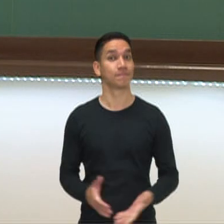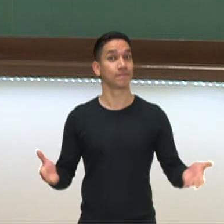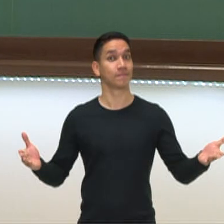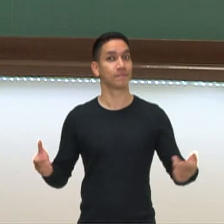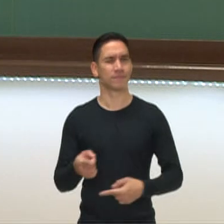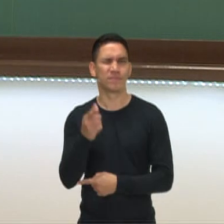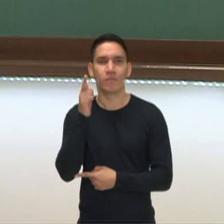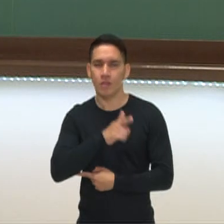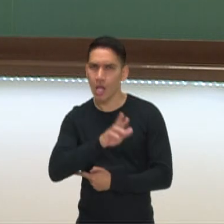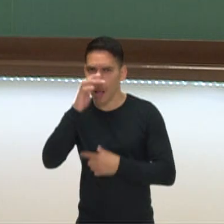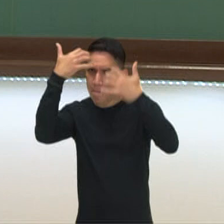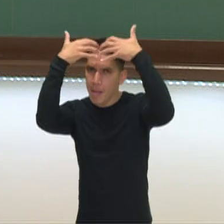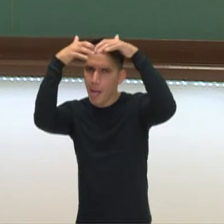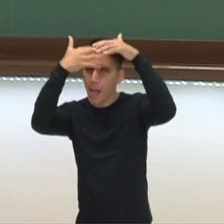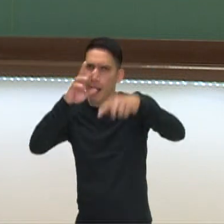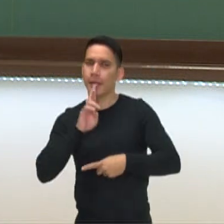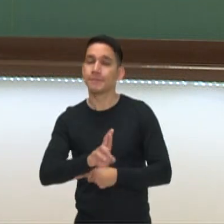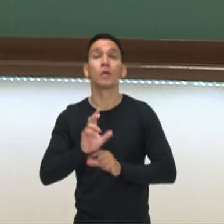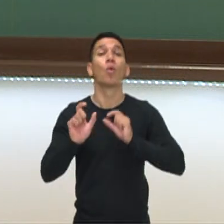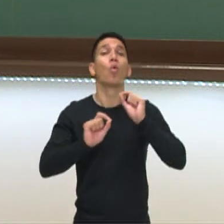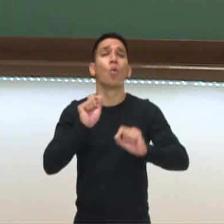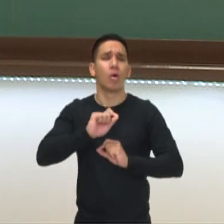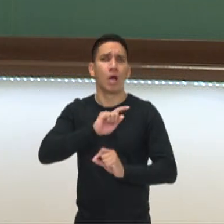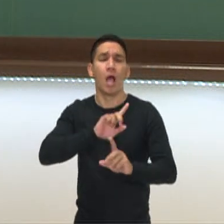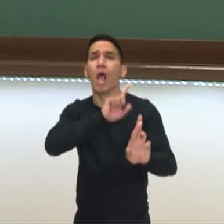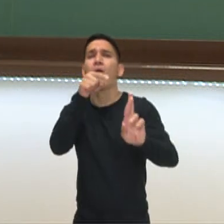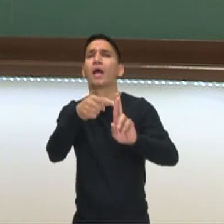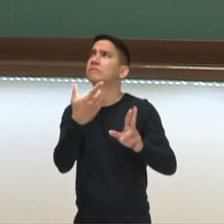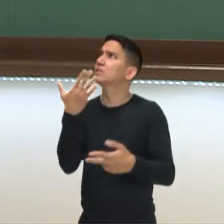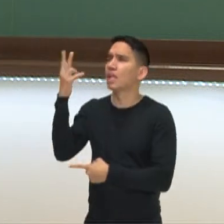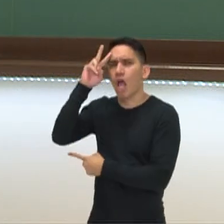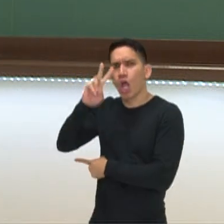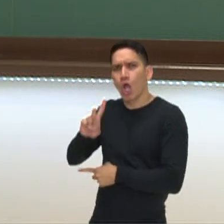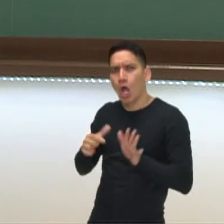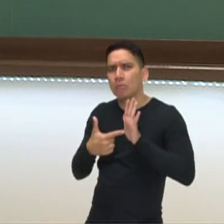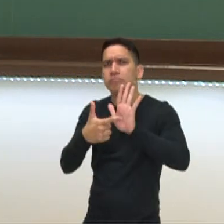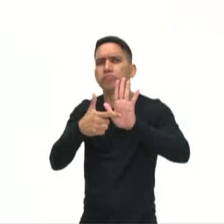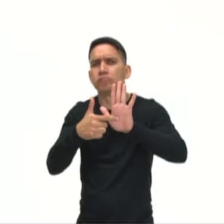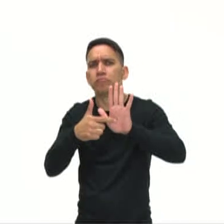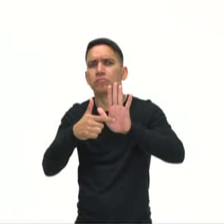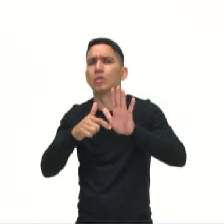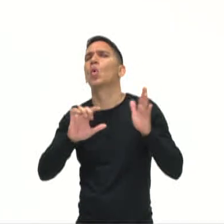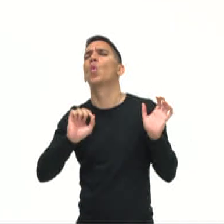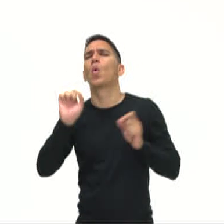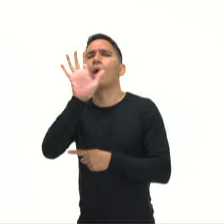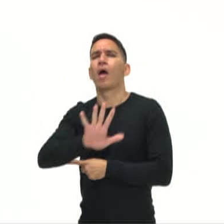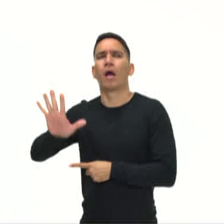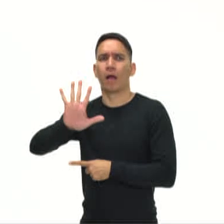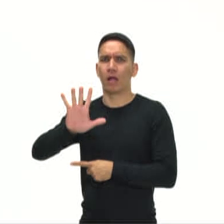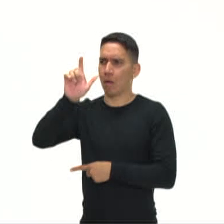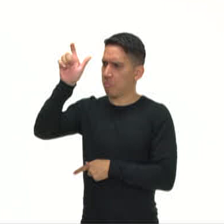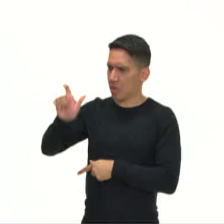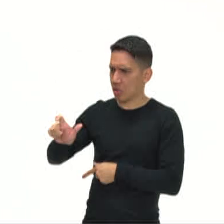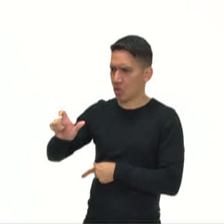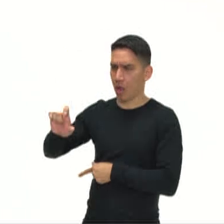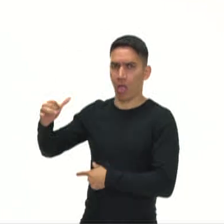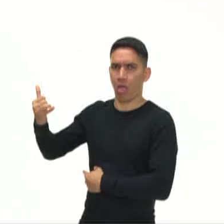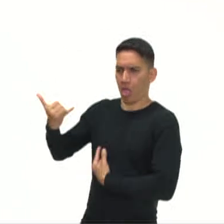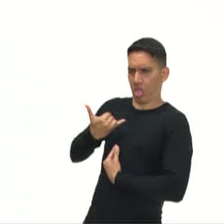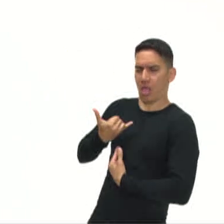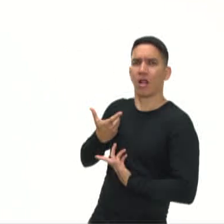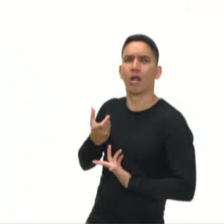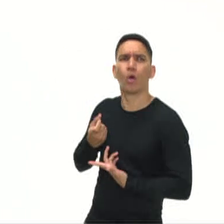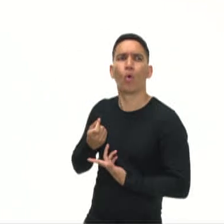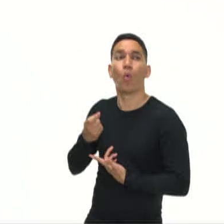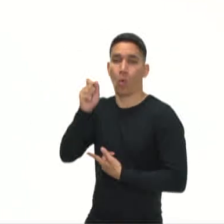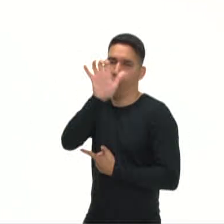Então, alunos, conseguiram pensar aí o que referência histórica você tem nessa imagem? Aqui uma pessoa enfrentando uma baionetada e a imagem